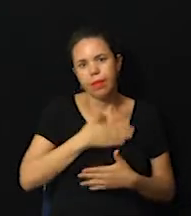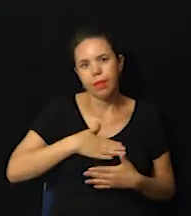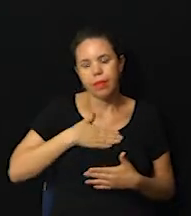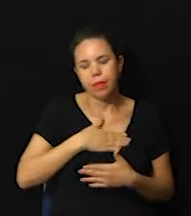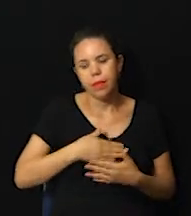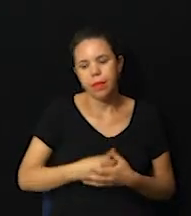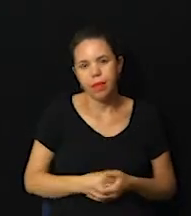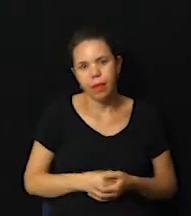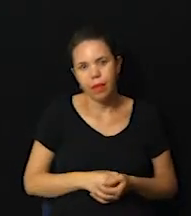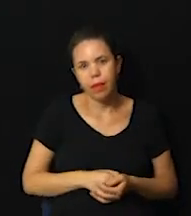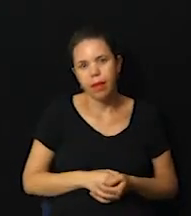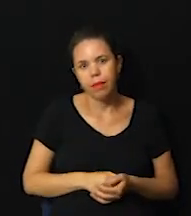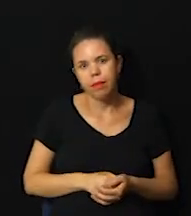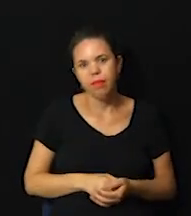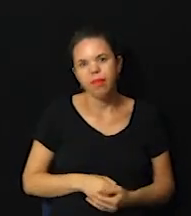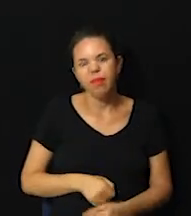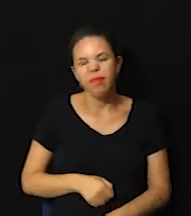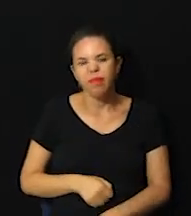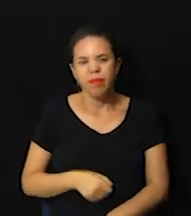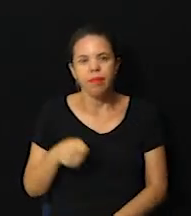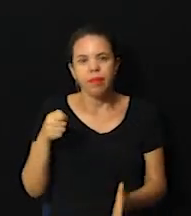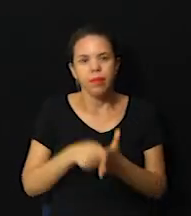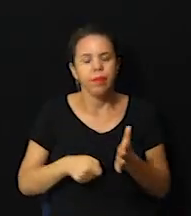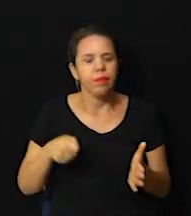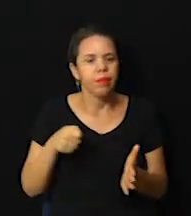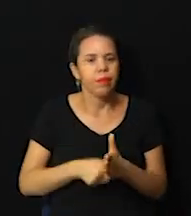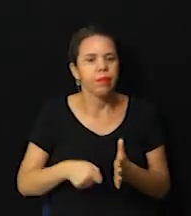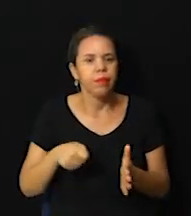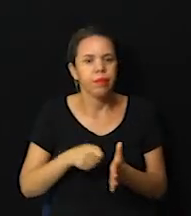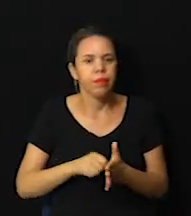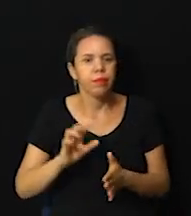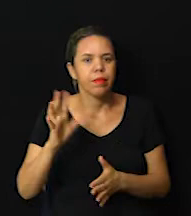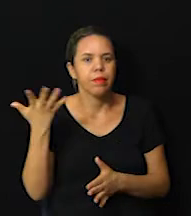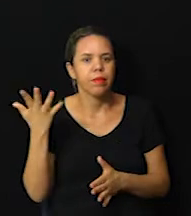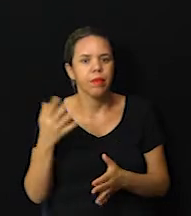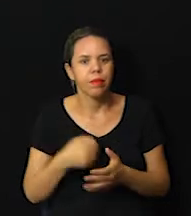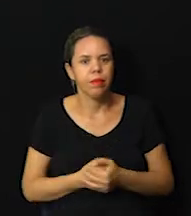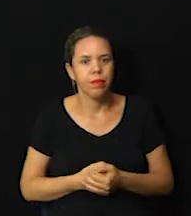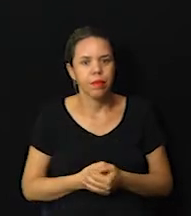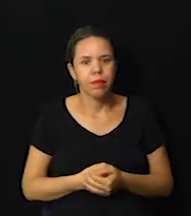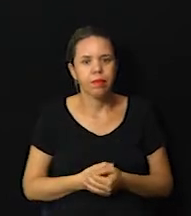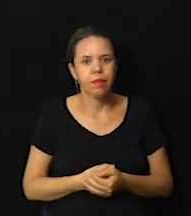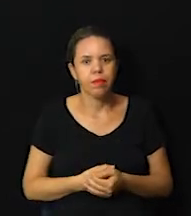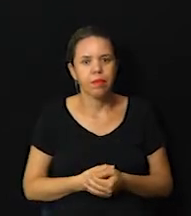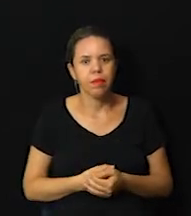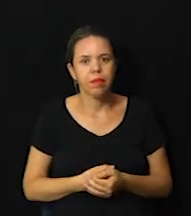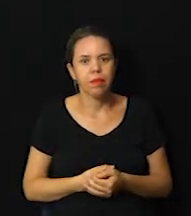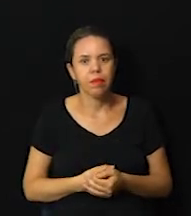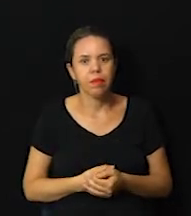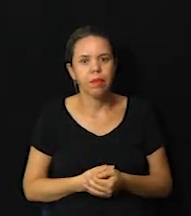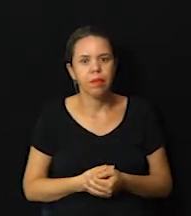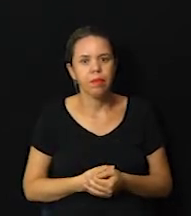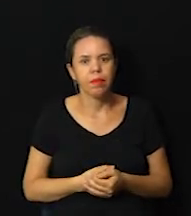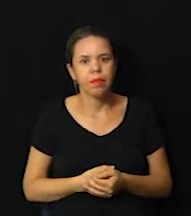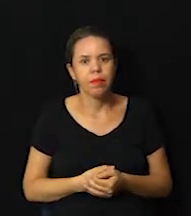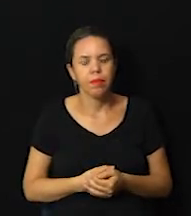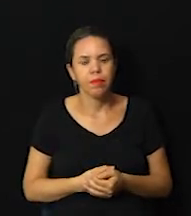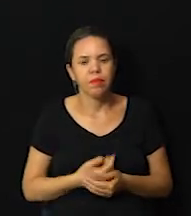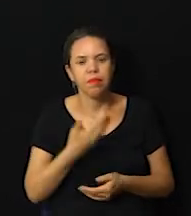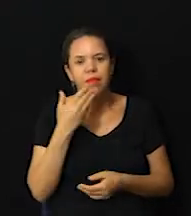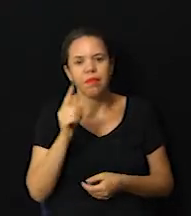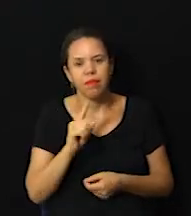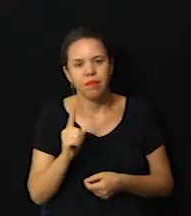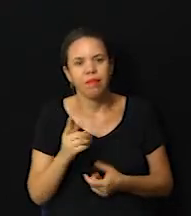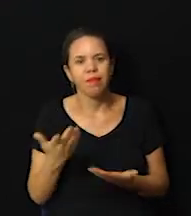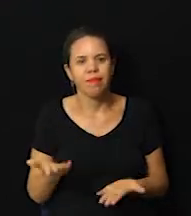para a gente que está desse lado, batalhando para que isso aconteça, que não é um trabalho fácil, é bem